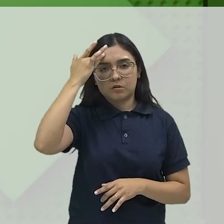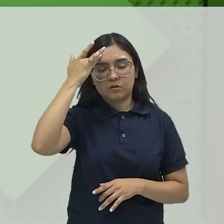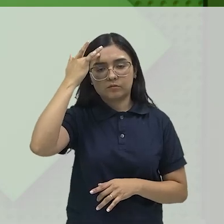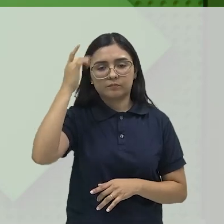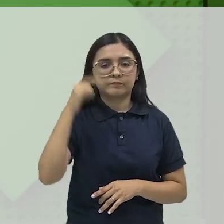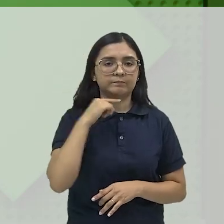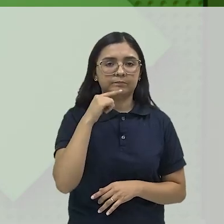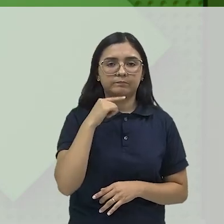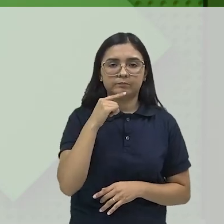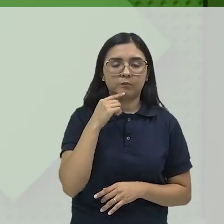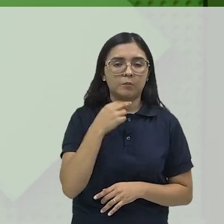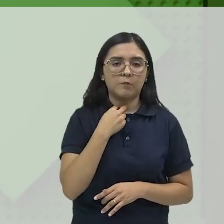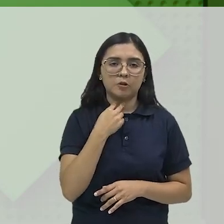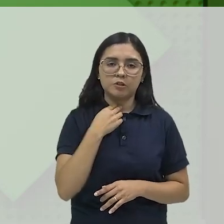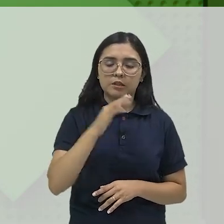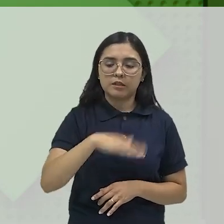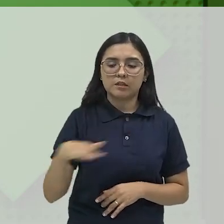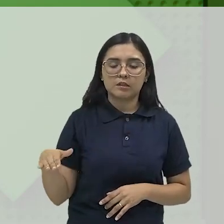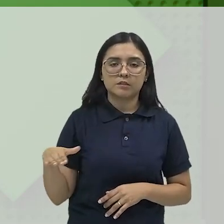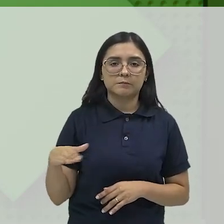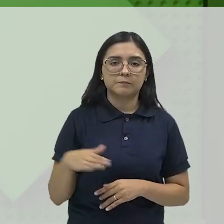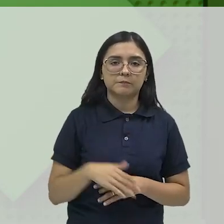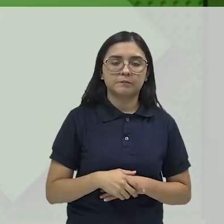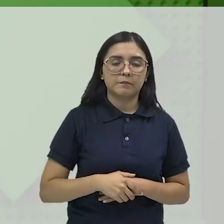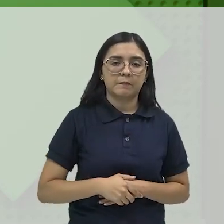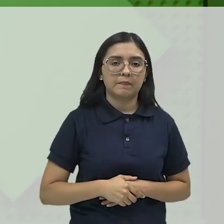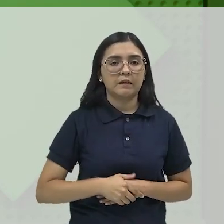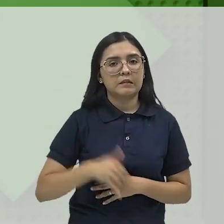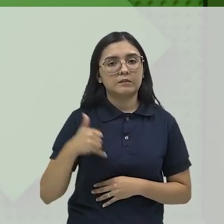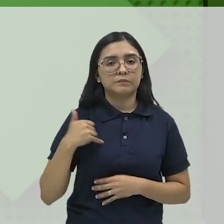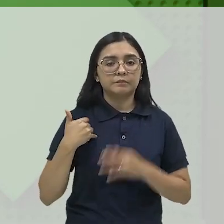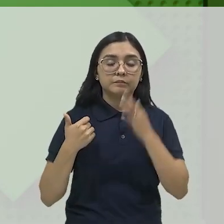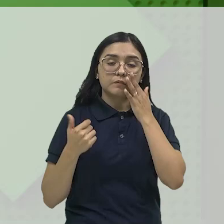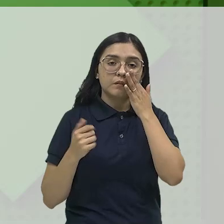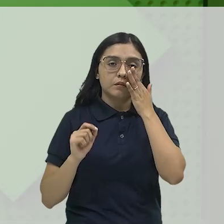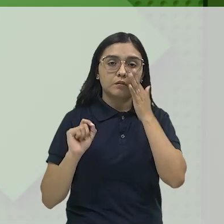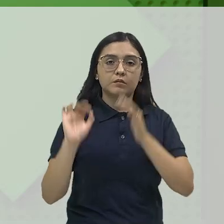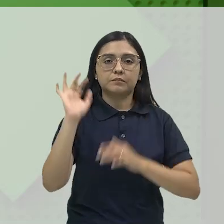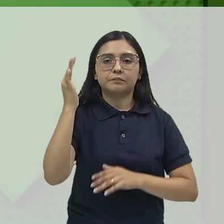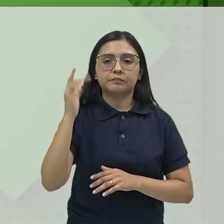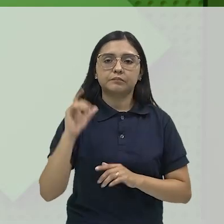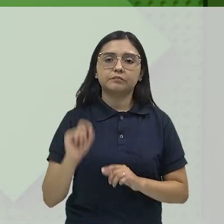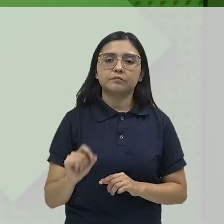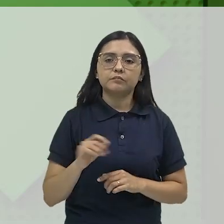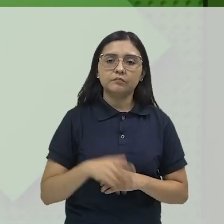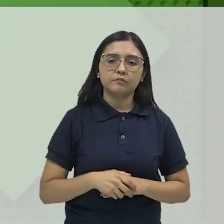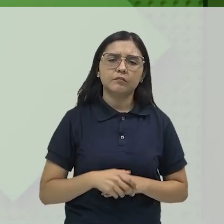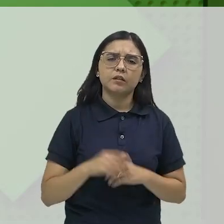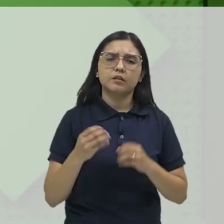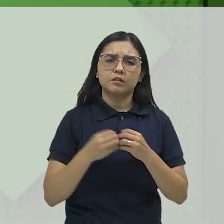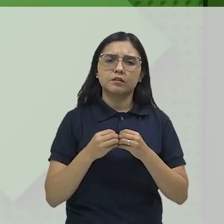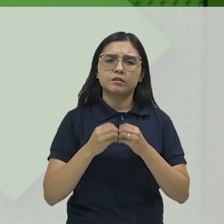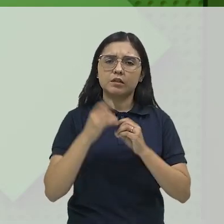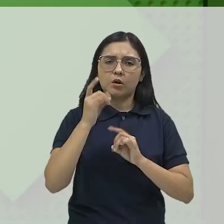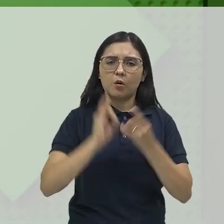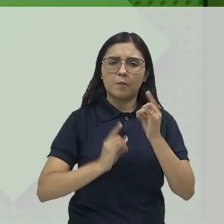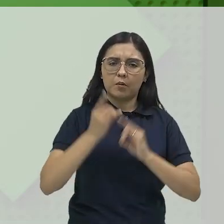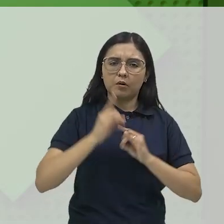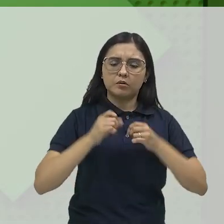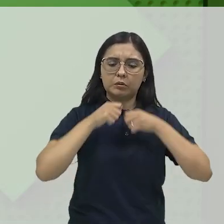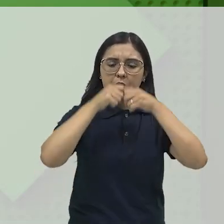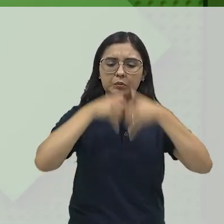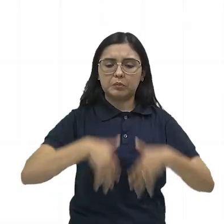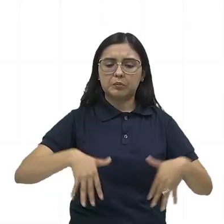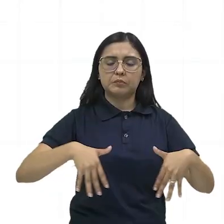deveria passar por esse evento nessa idade, né? E aí o que acontece depois que esses hormônios são liberados, né? Como é que fica